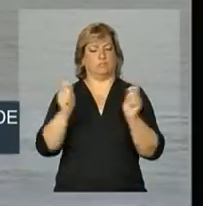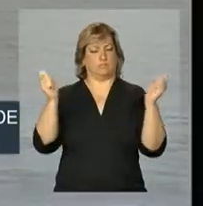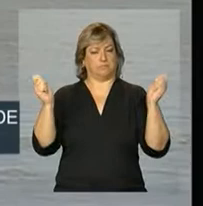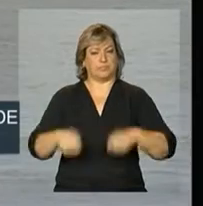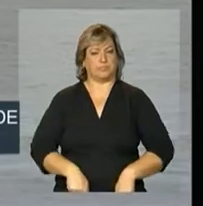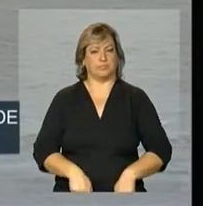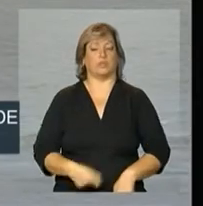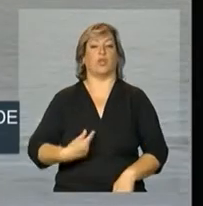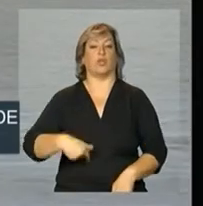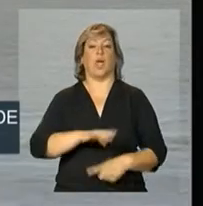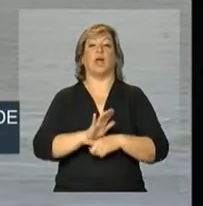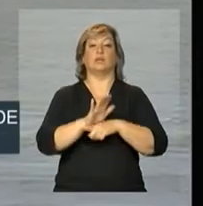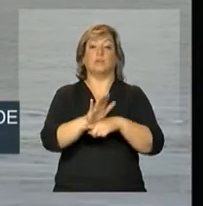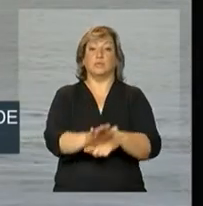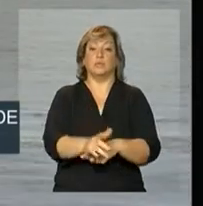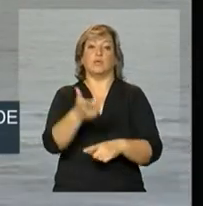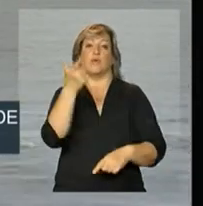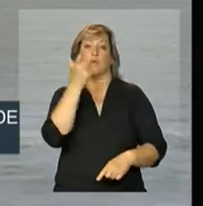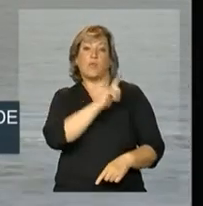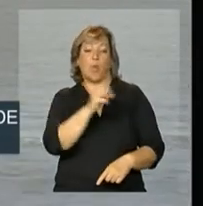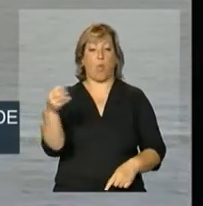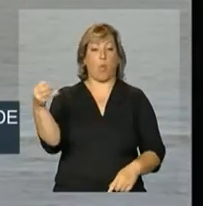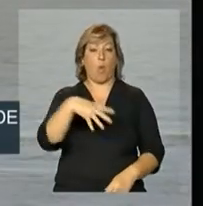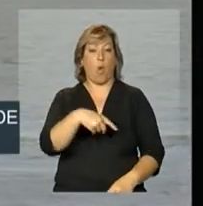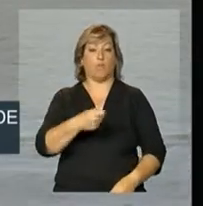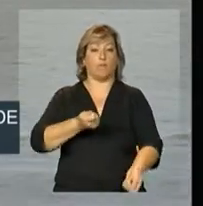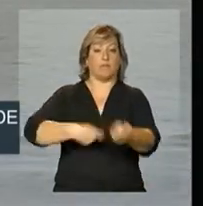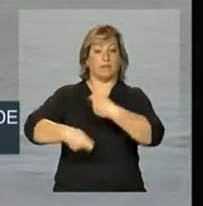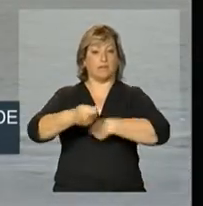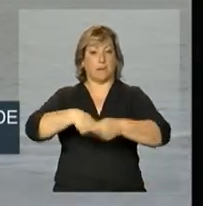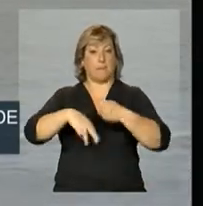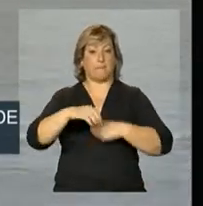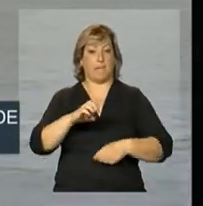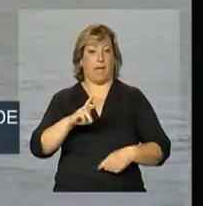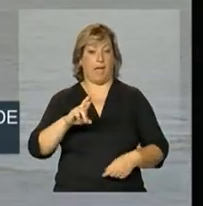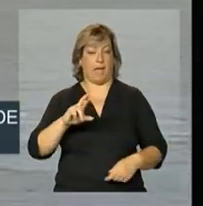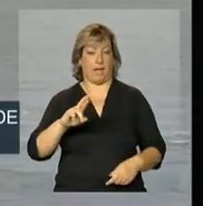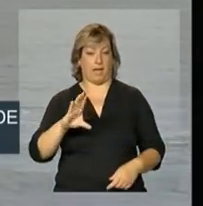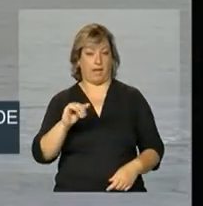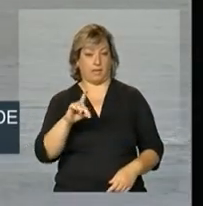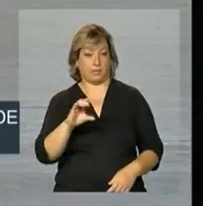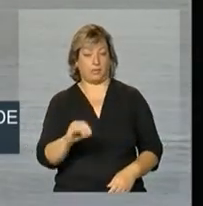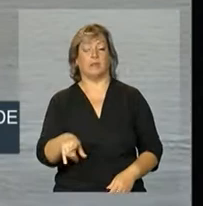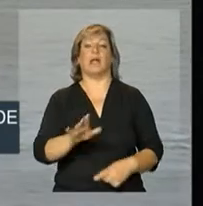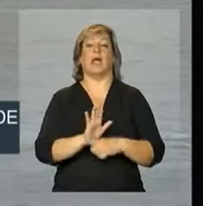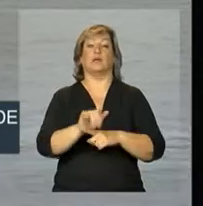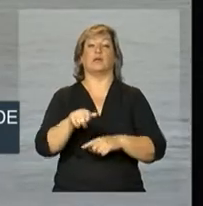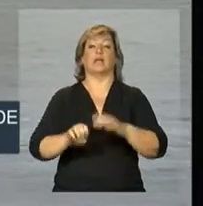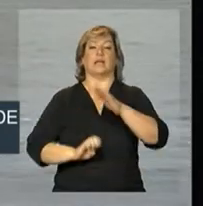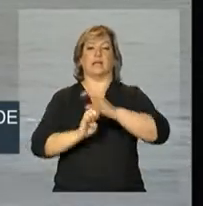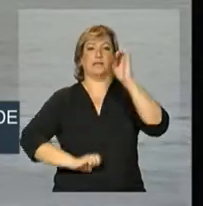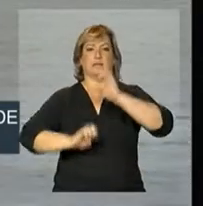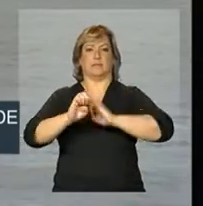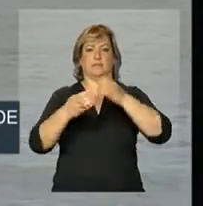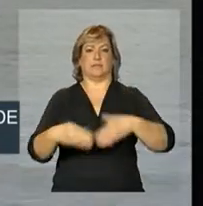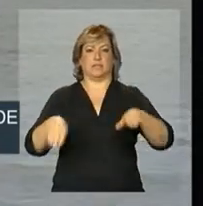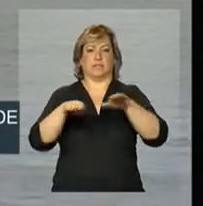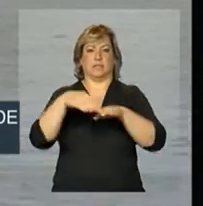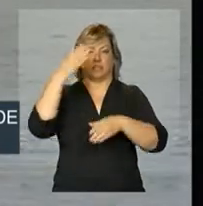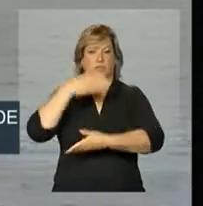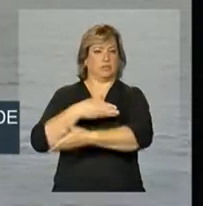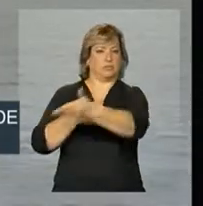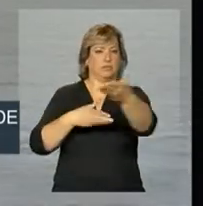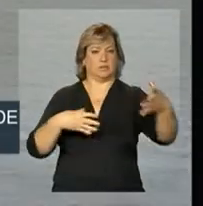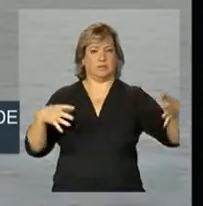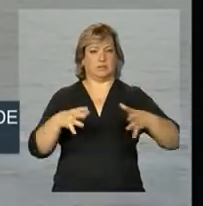possibilita novas e importantes perspectivas de mercado. Tornar a empresa mais competitiva no cenário público